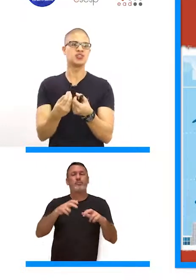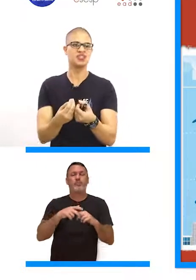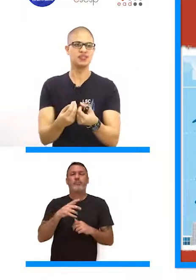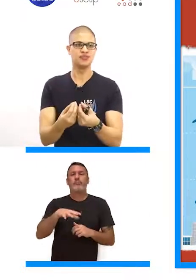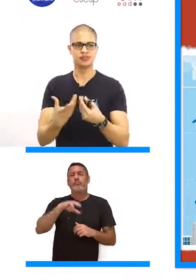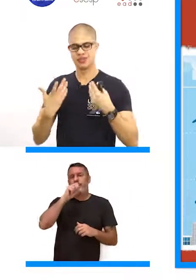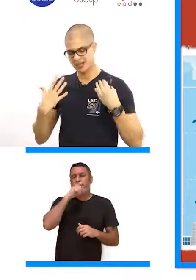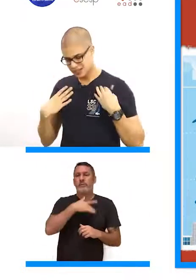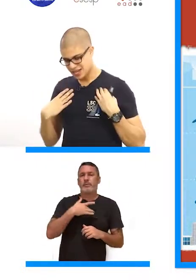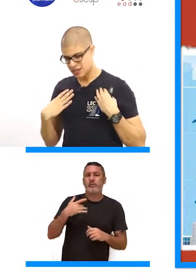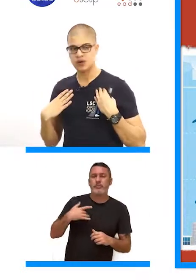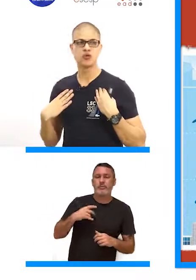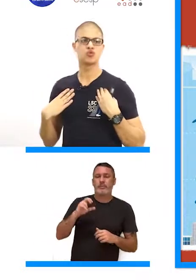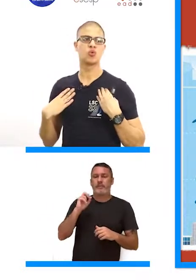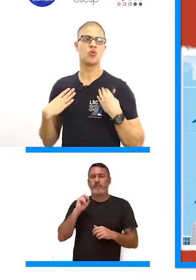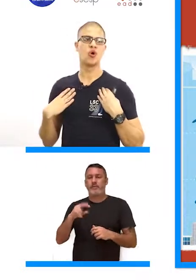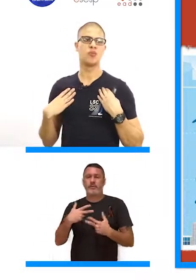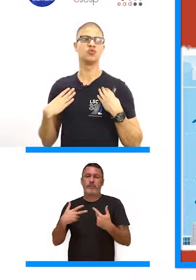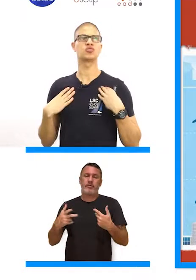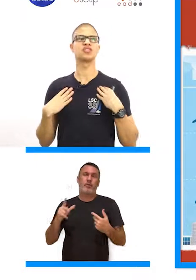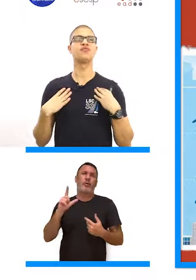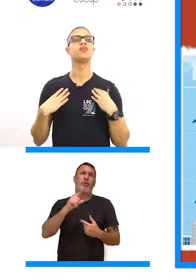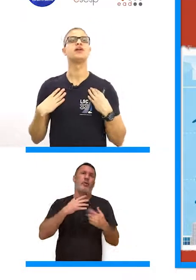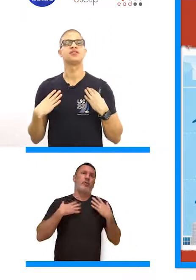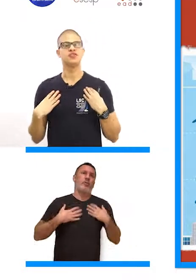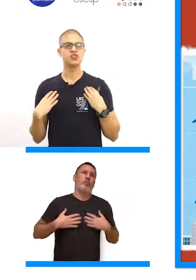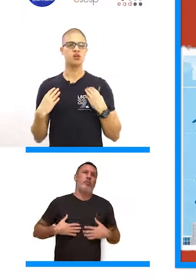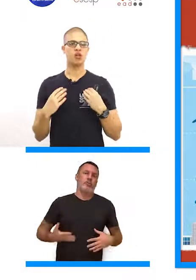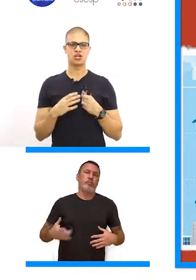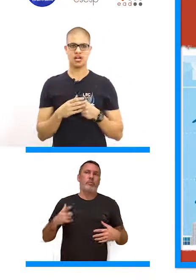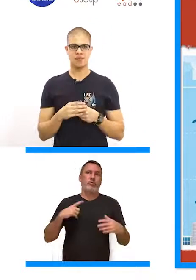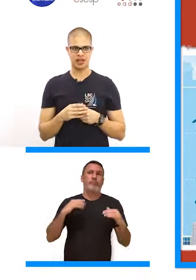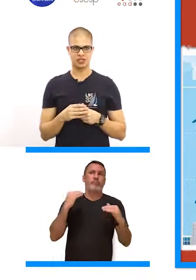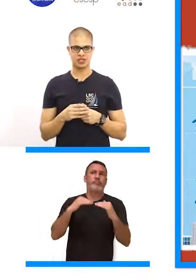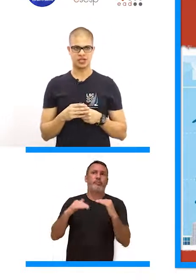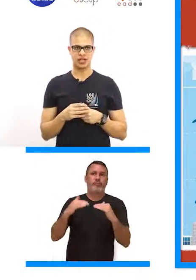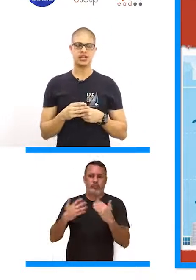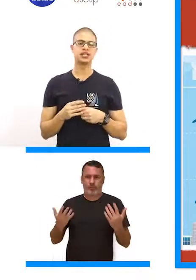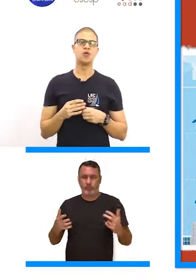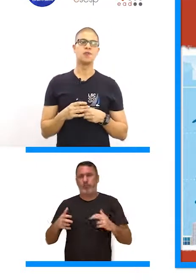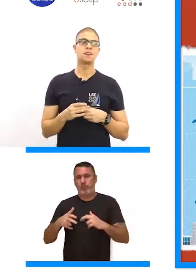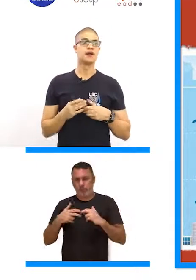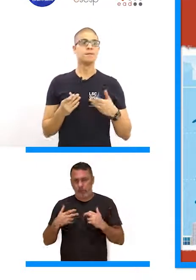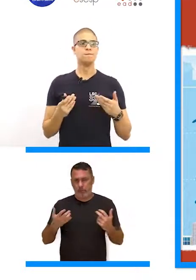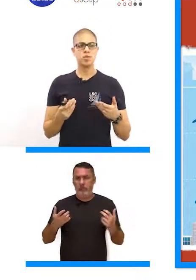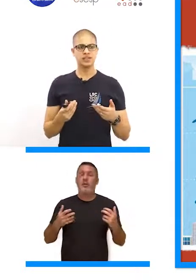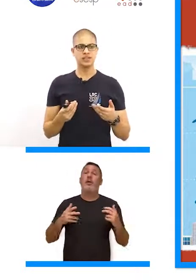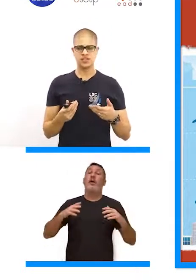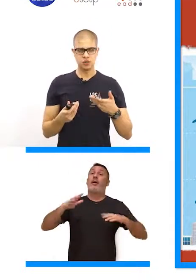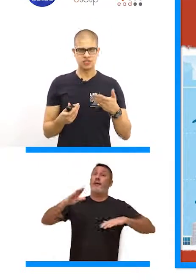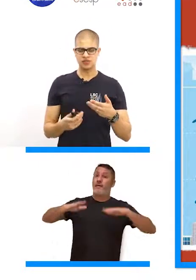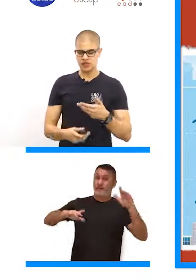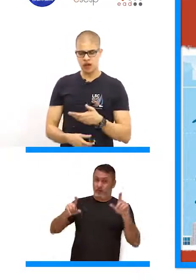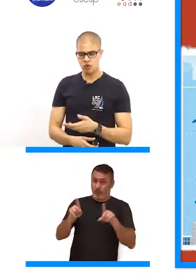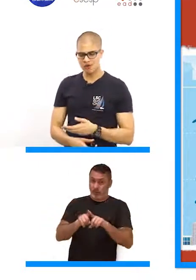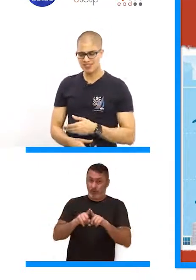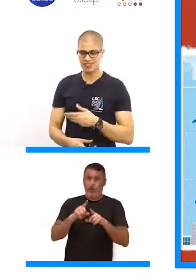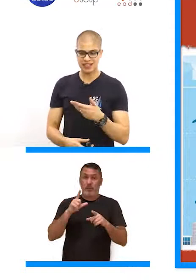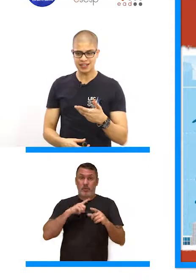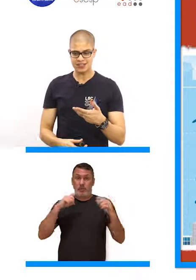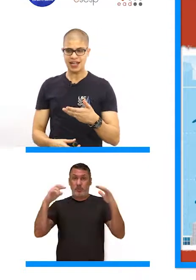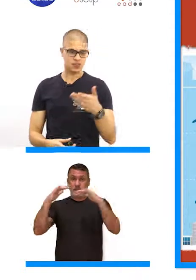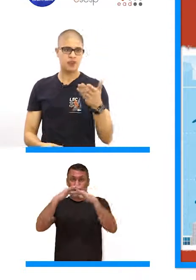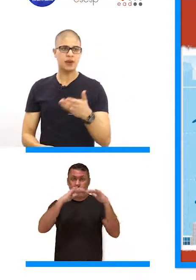extremamente nocivo, claro, ao nosso corpo, nocivo fisiologicamente. Então, muitas, inclusive